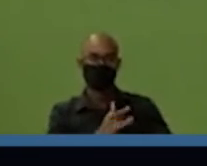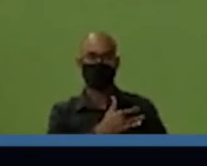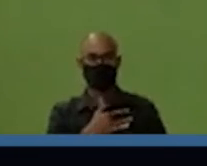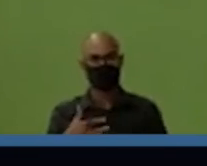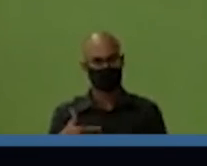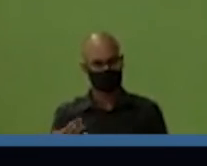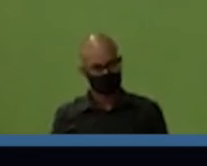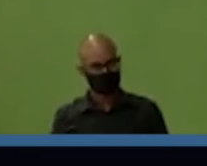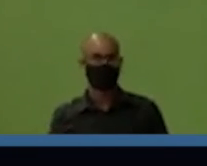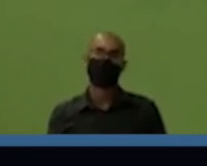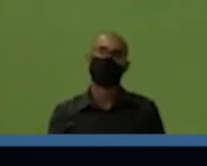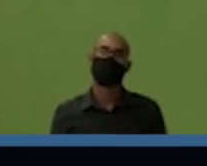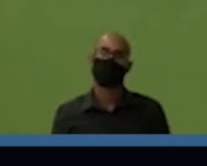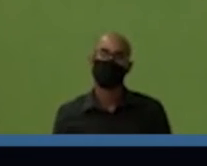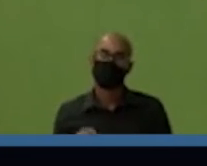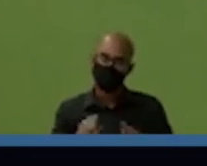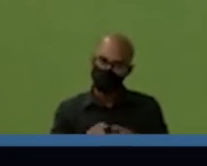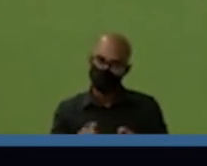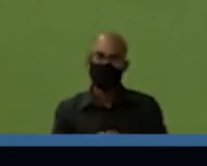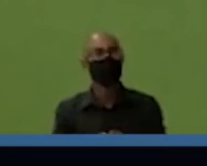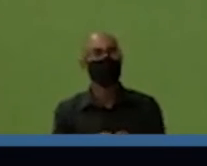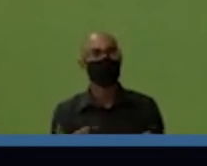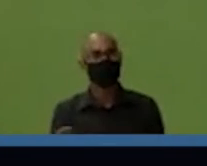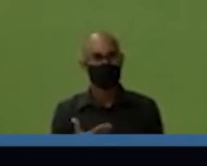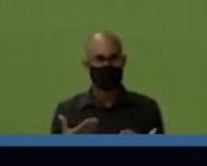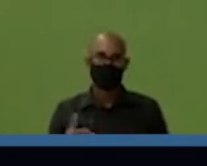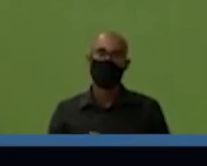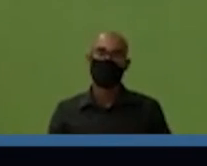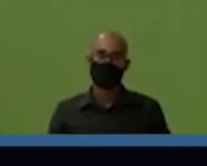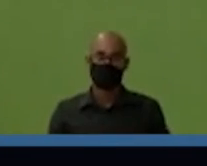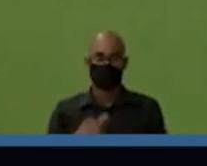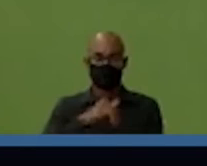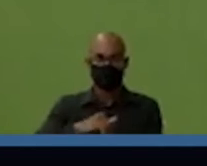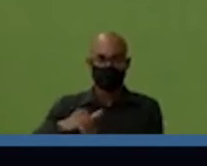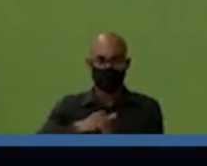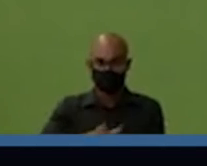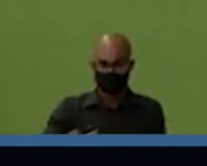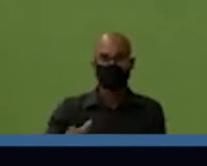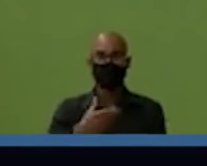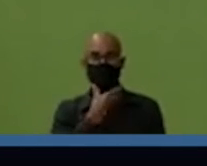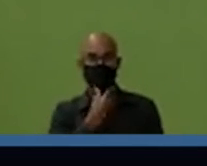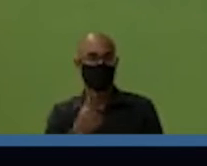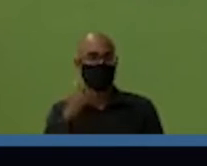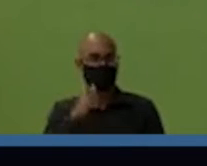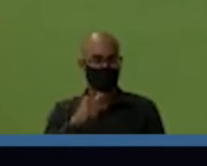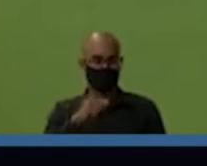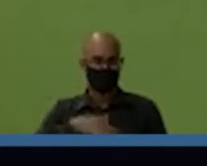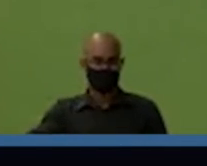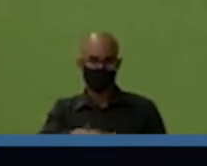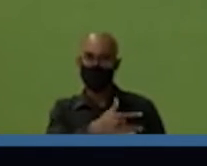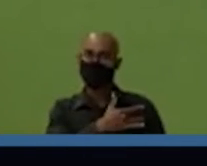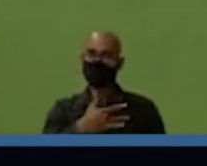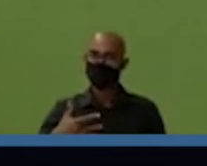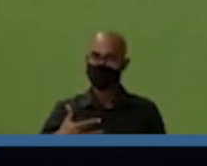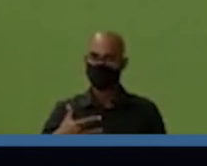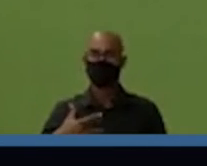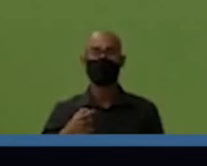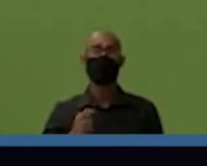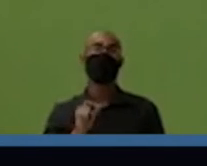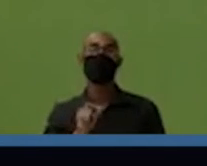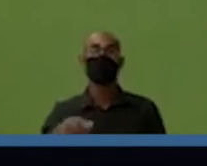de receber quantitativos comprados pela Secretaria de Estado de Saúde, outros comprados pelos próprios